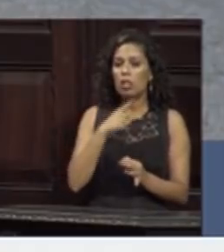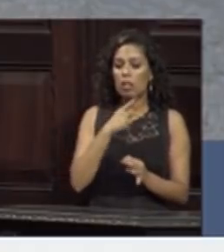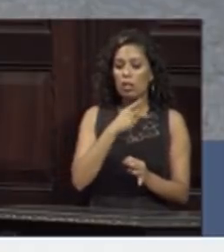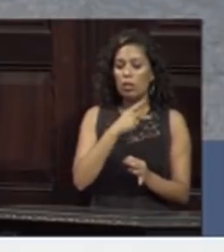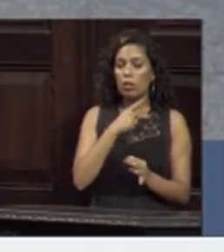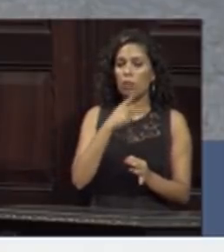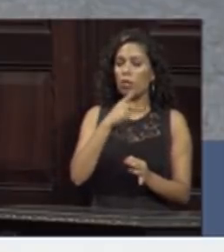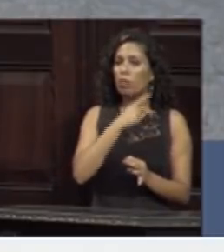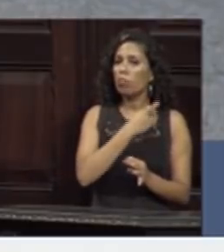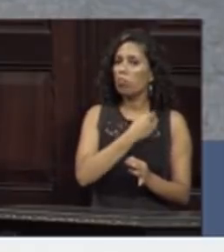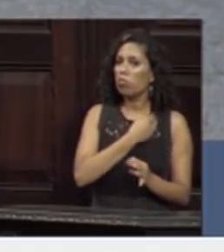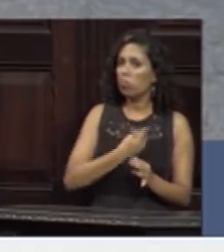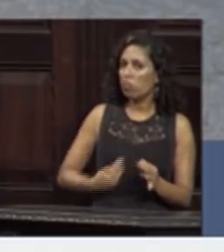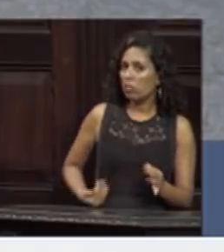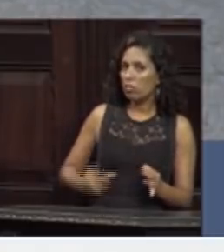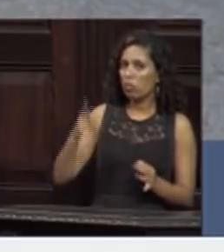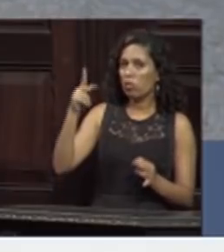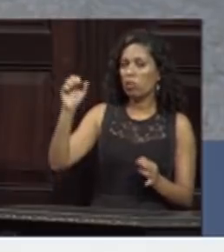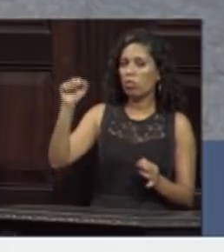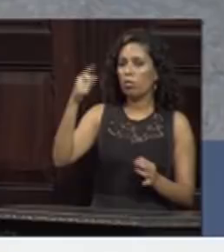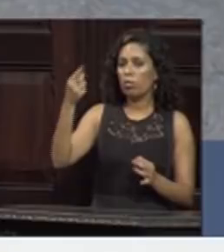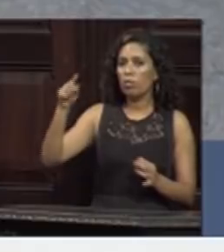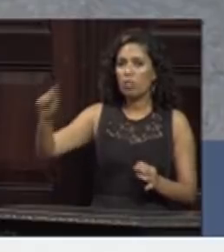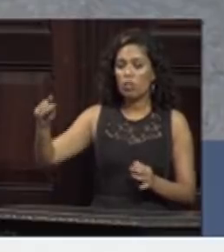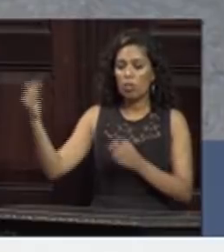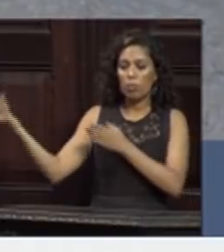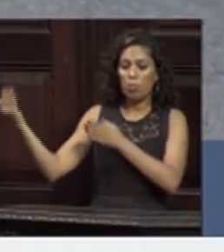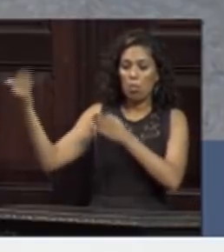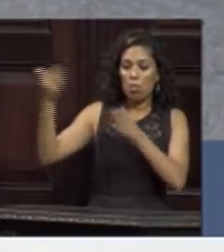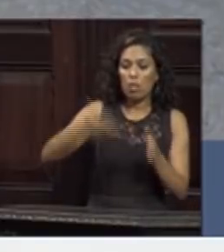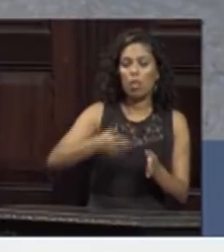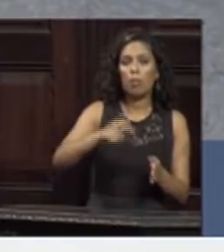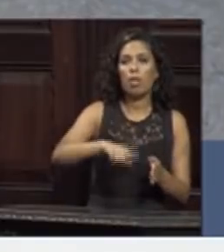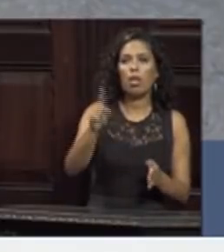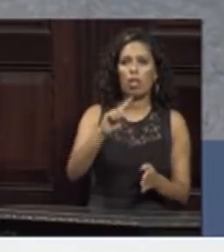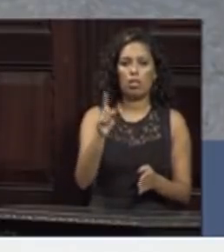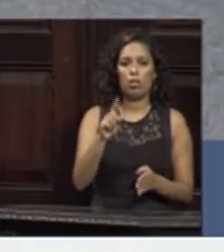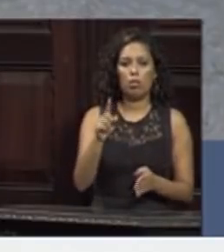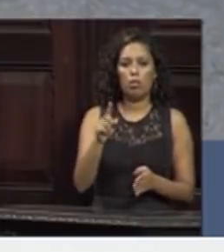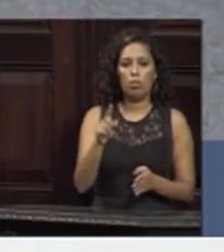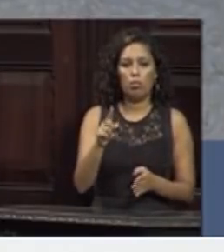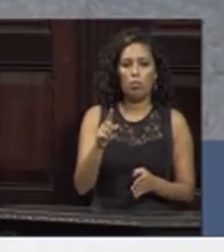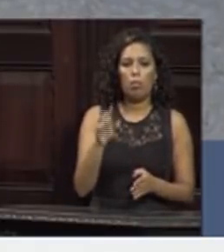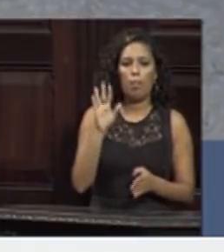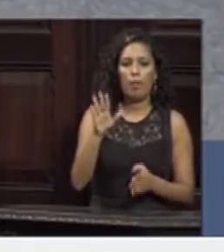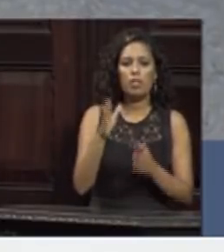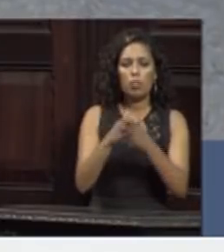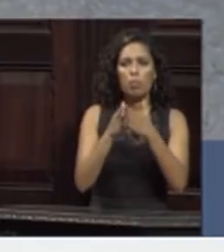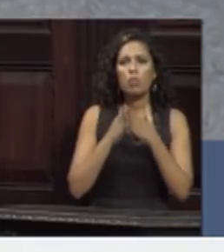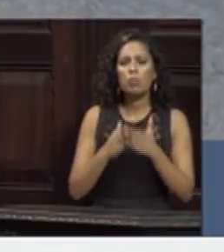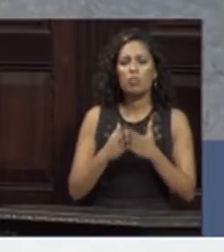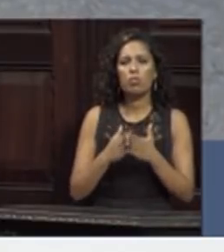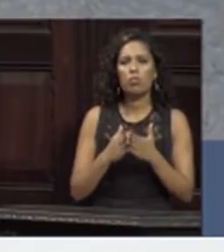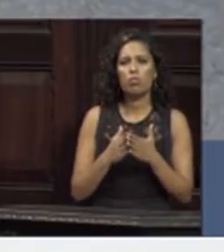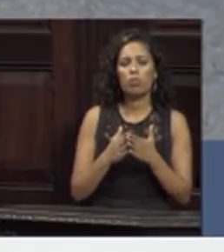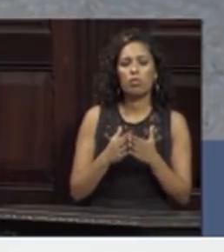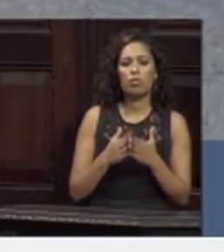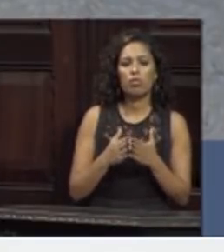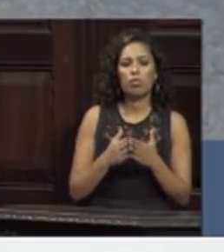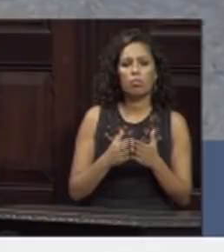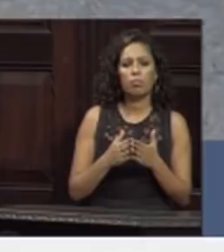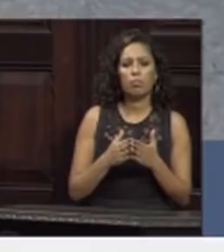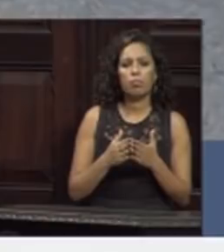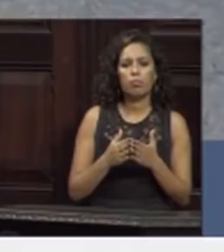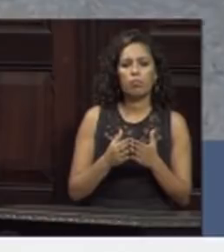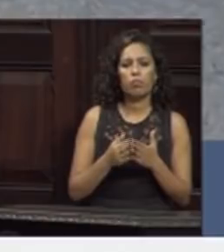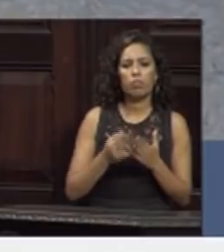a questão do Repetro, e sim um projeto de lei. Porém, senhor presidente, eu faço um apelo a Vossa Excelência para que não